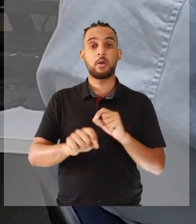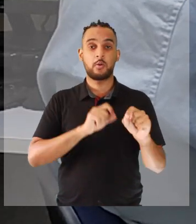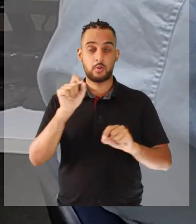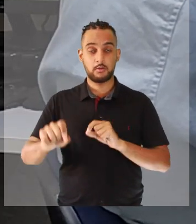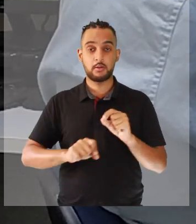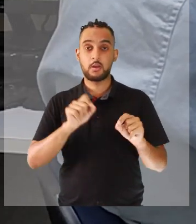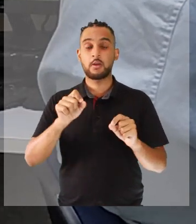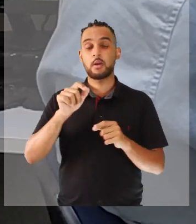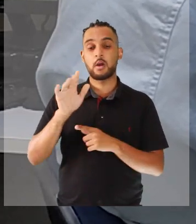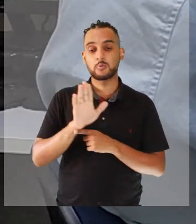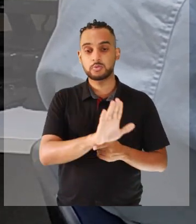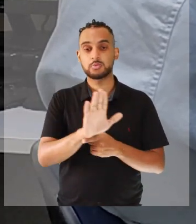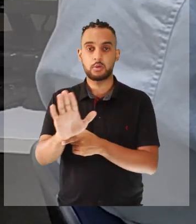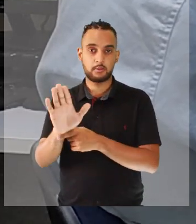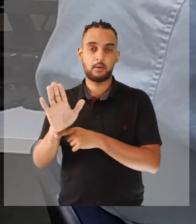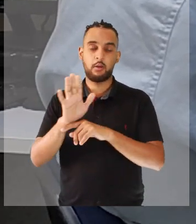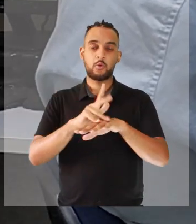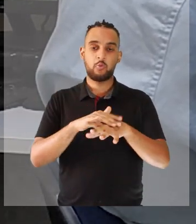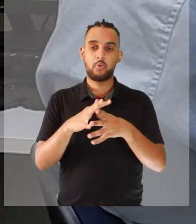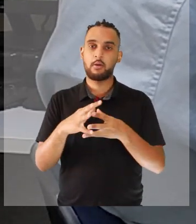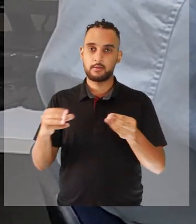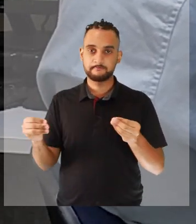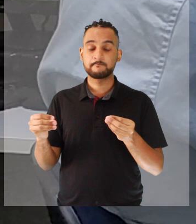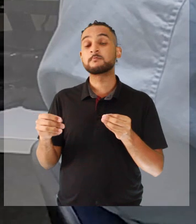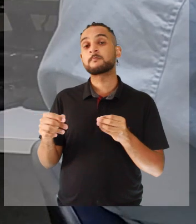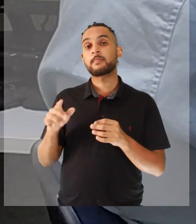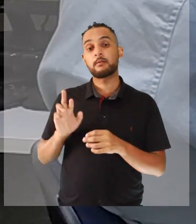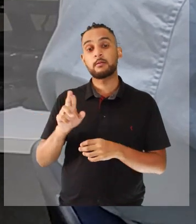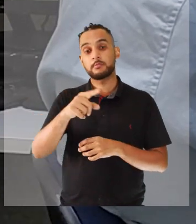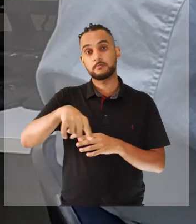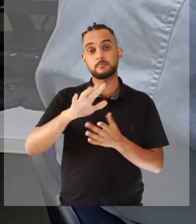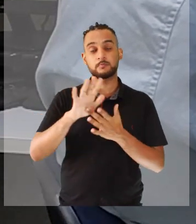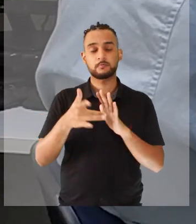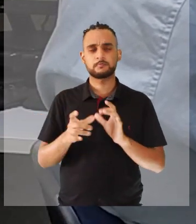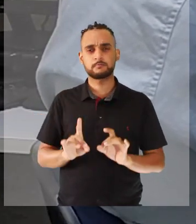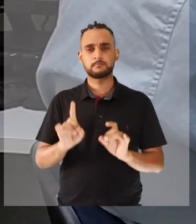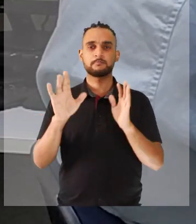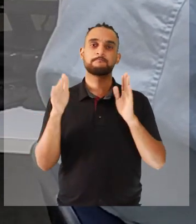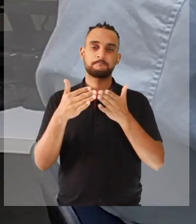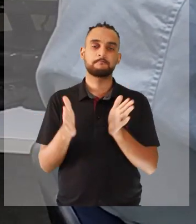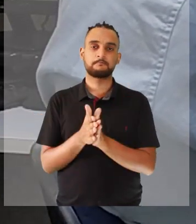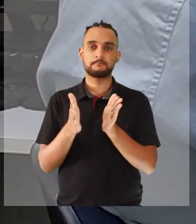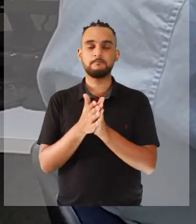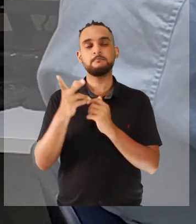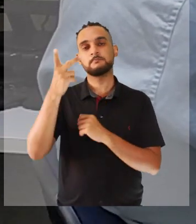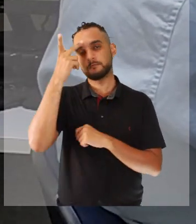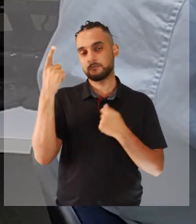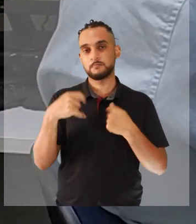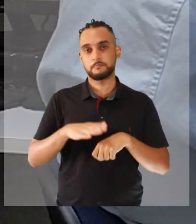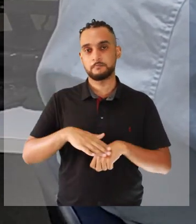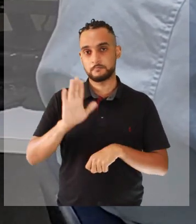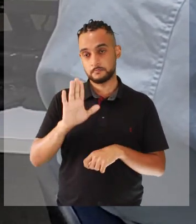curar as feridas de Cristo, né, através do amor e serviço, especialmente aos mais pobres